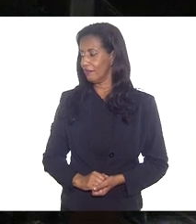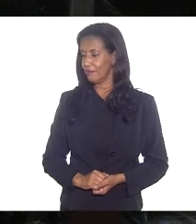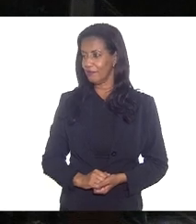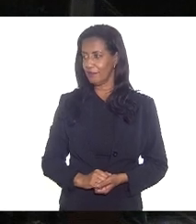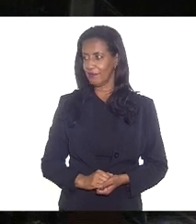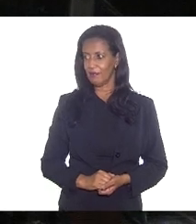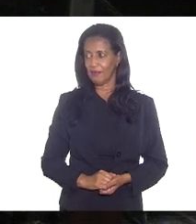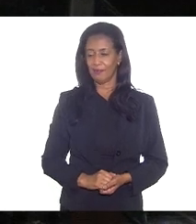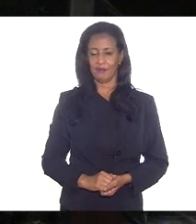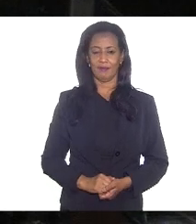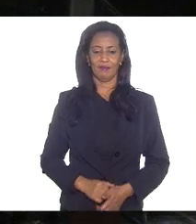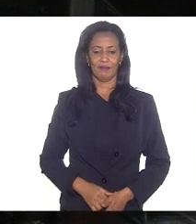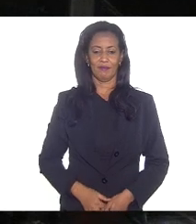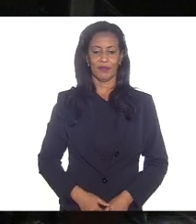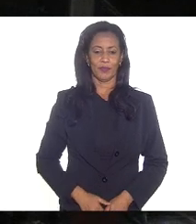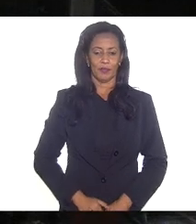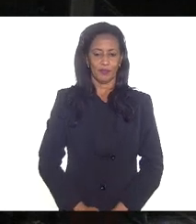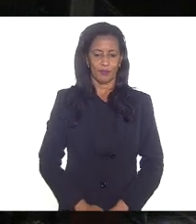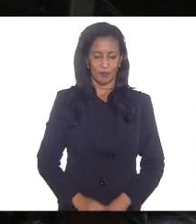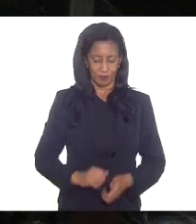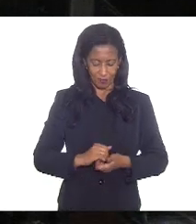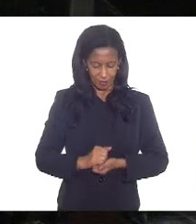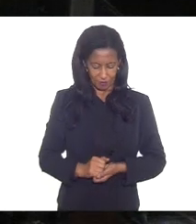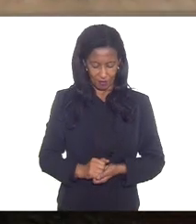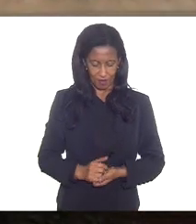Deputado Anderson Moraes.